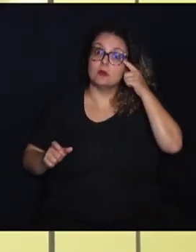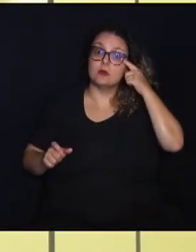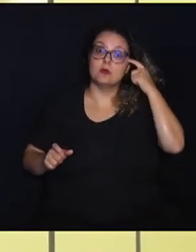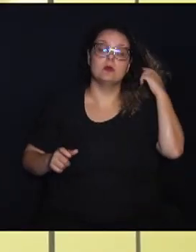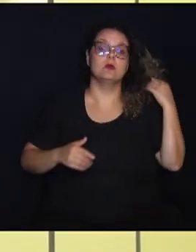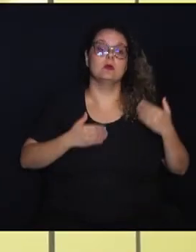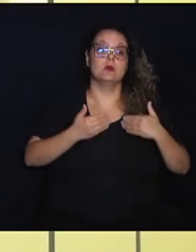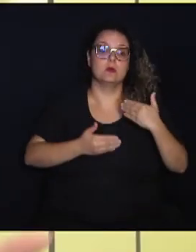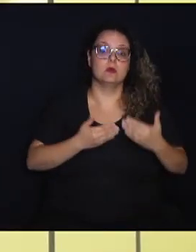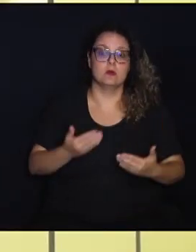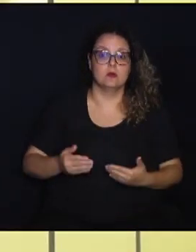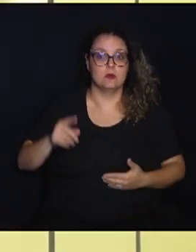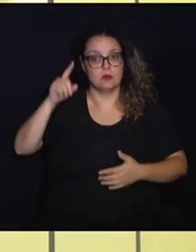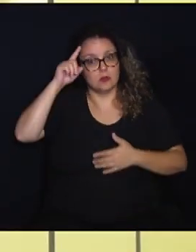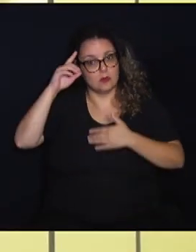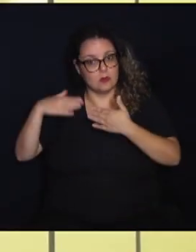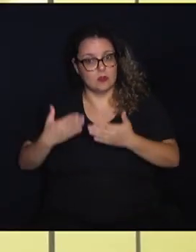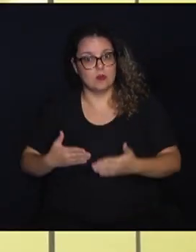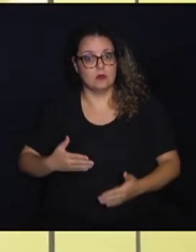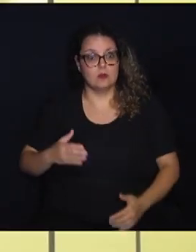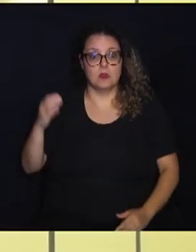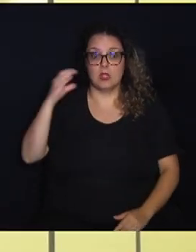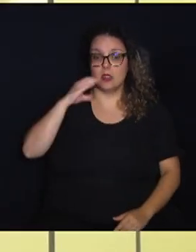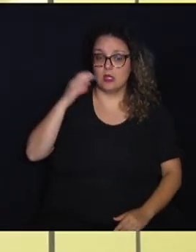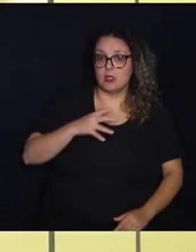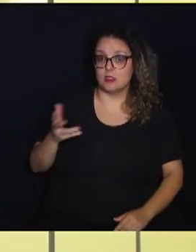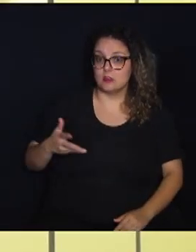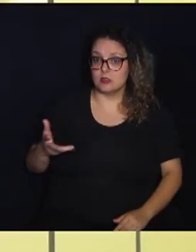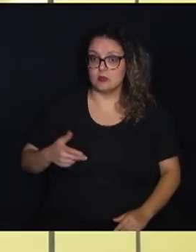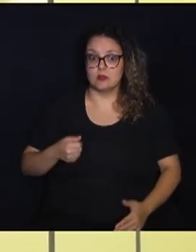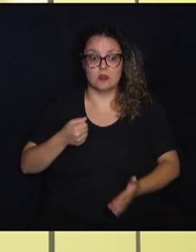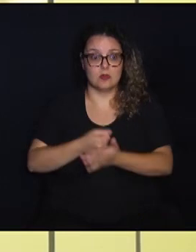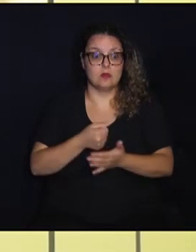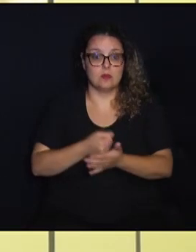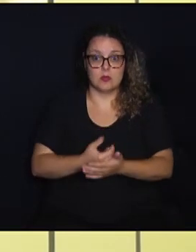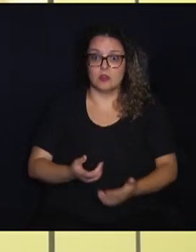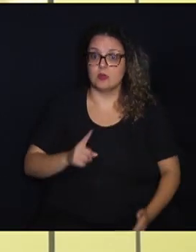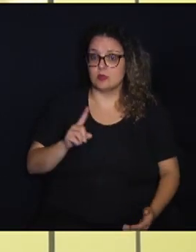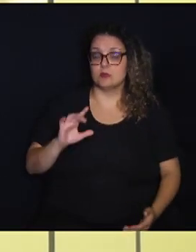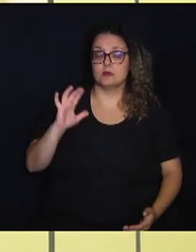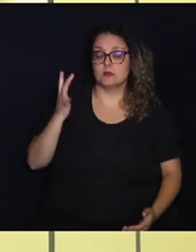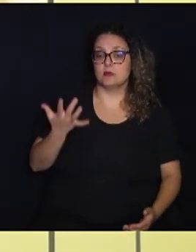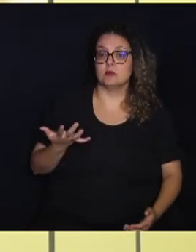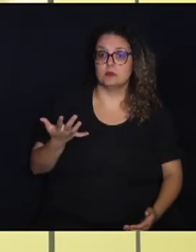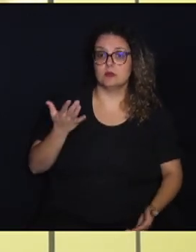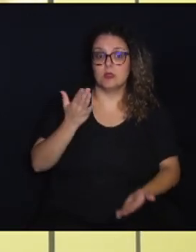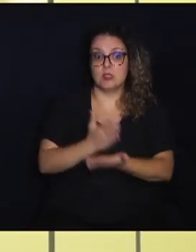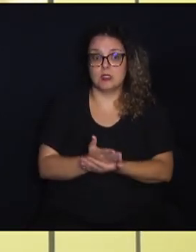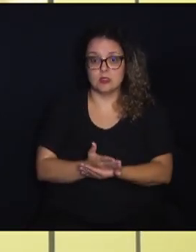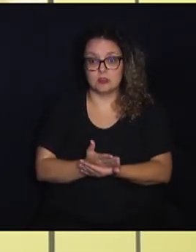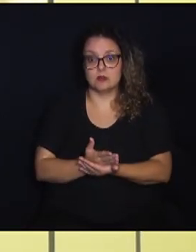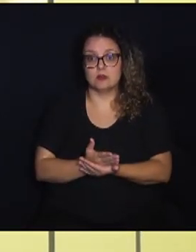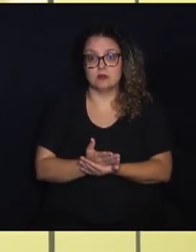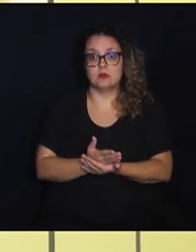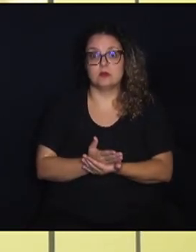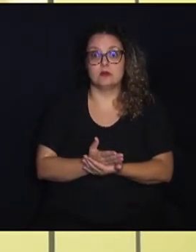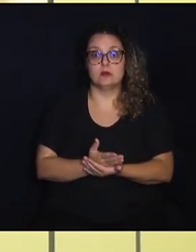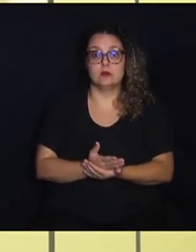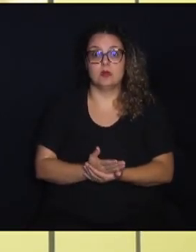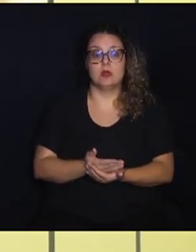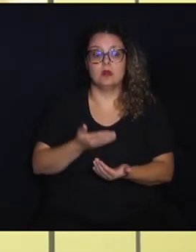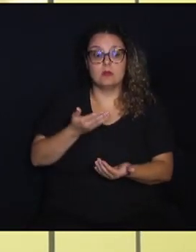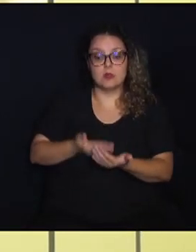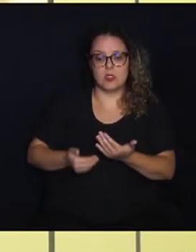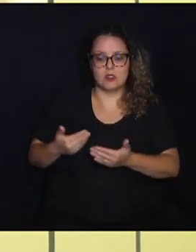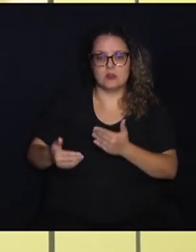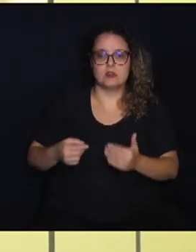processo, é uma rotina um pouco mais corrida, é uma cobrança que não para de acontecer e ela se perde nesse processo. Se você não está lá